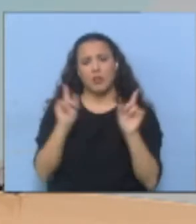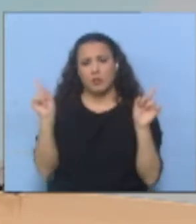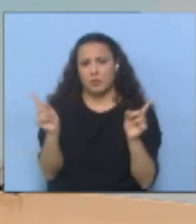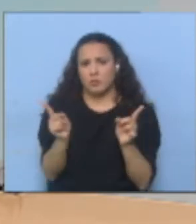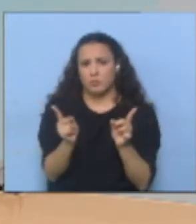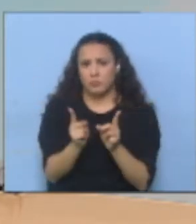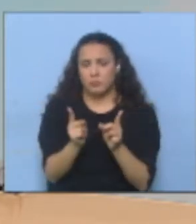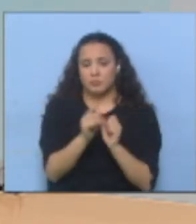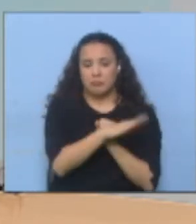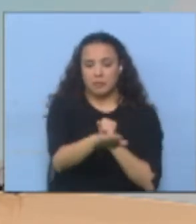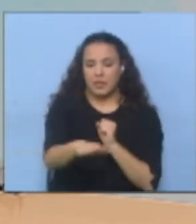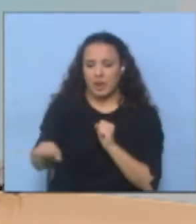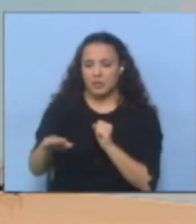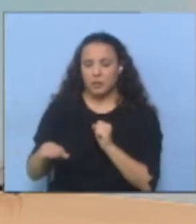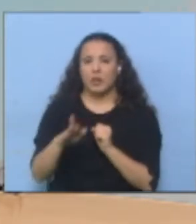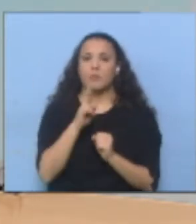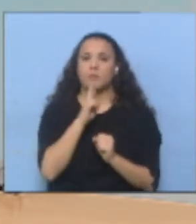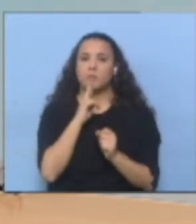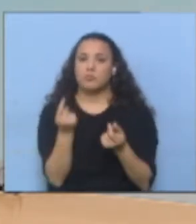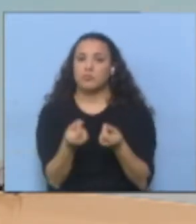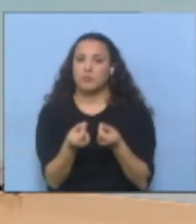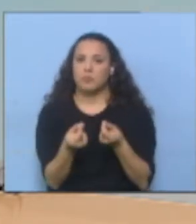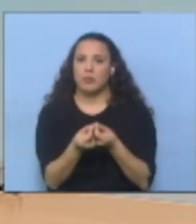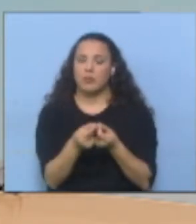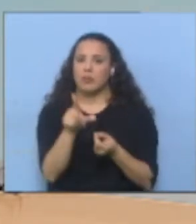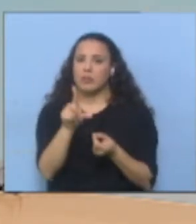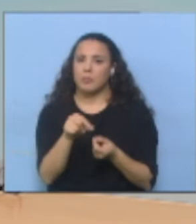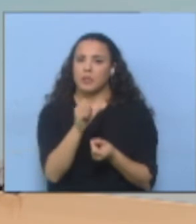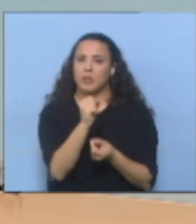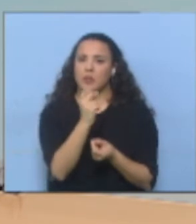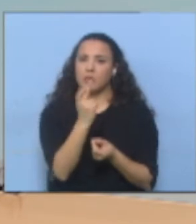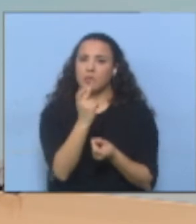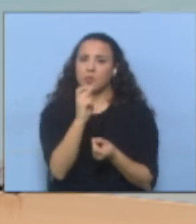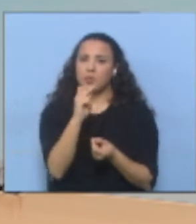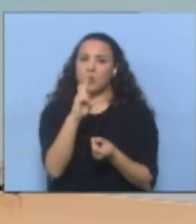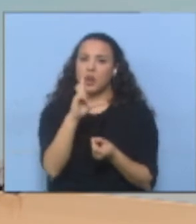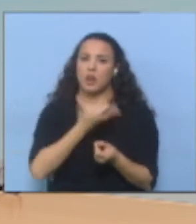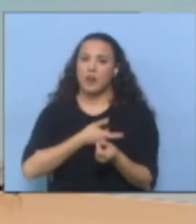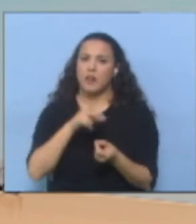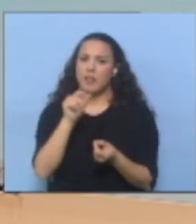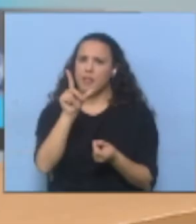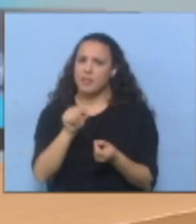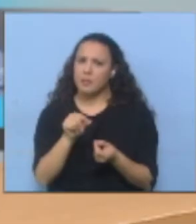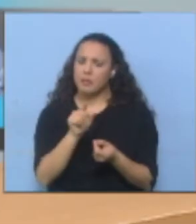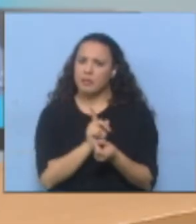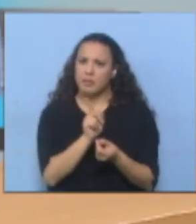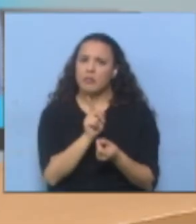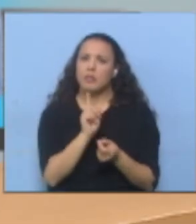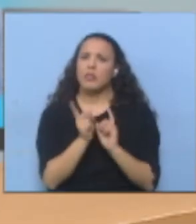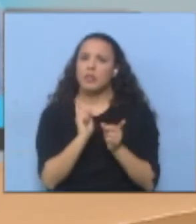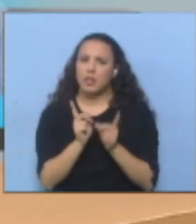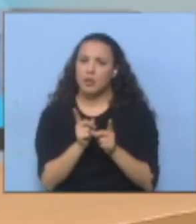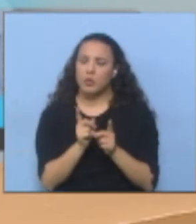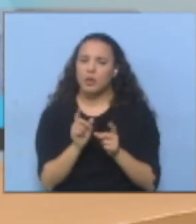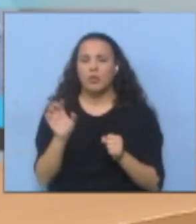locais a visitar em Fátima e também na Guarda. O que é que tem de específico Guarda? Portanto, em termos da